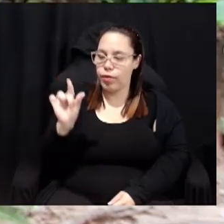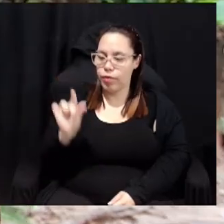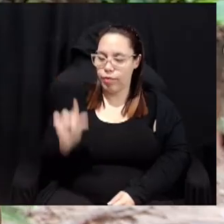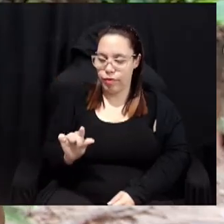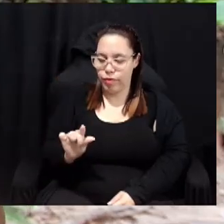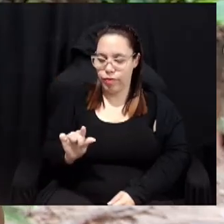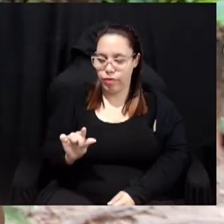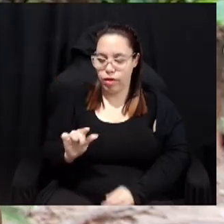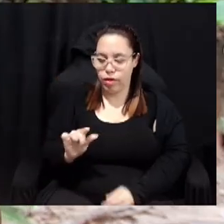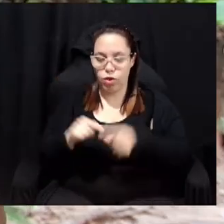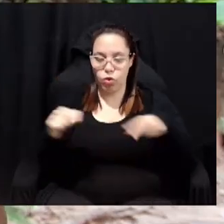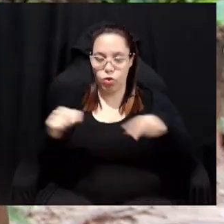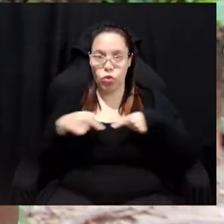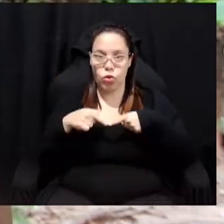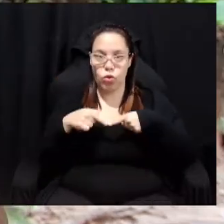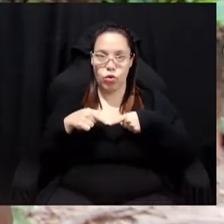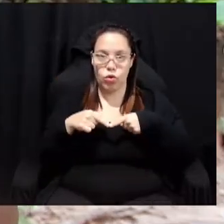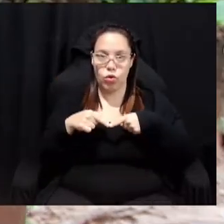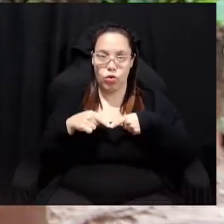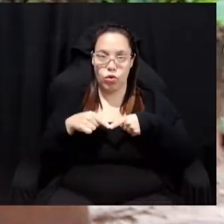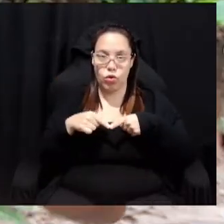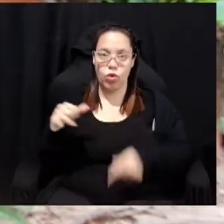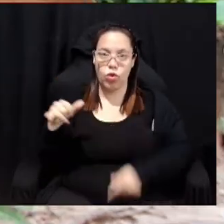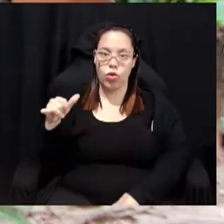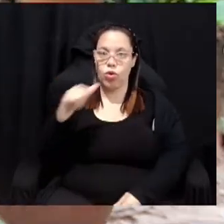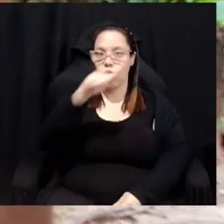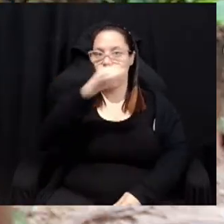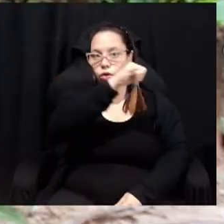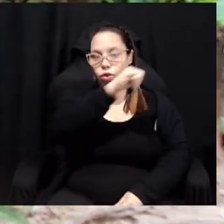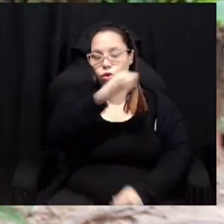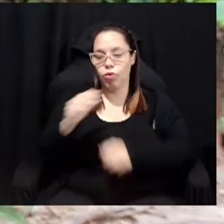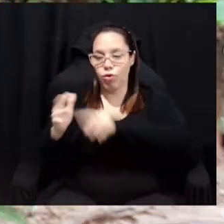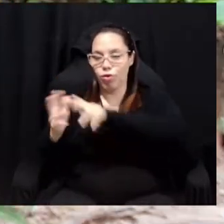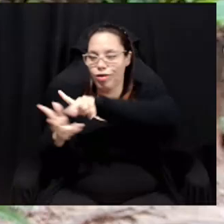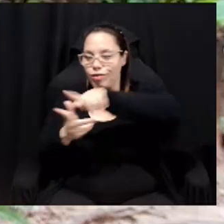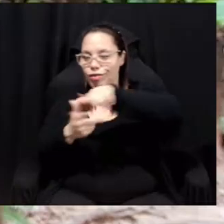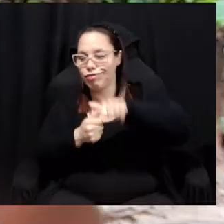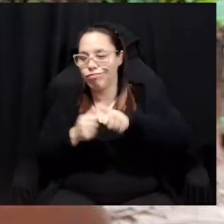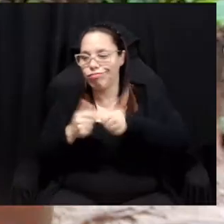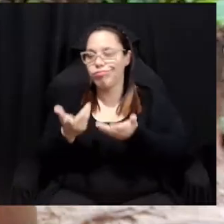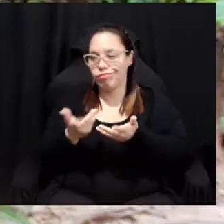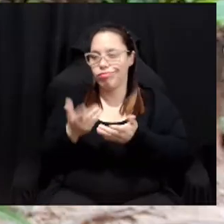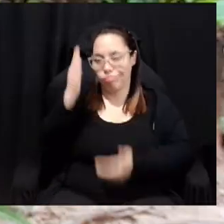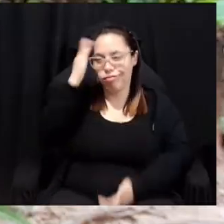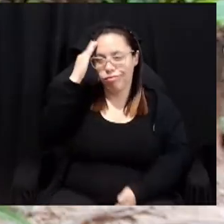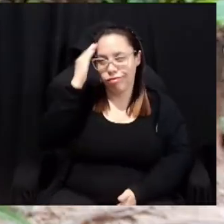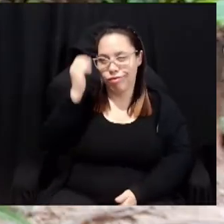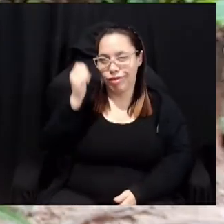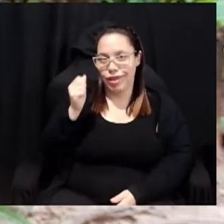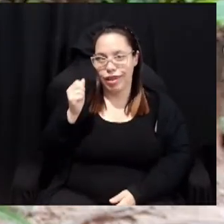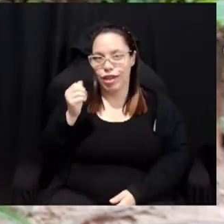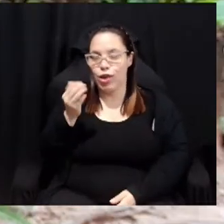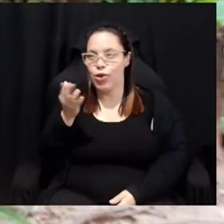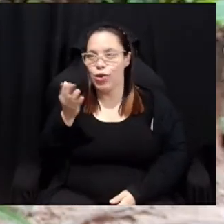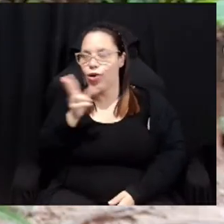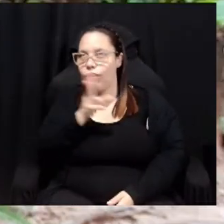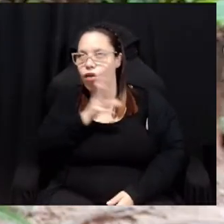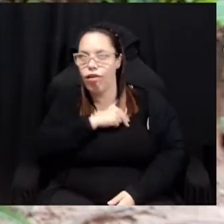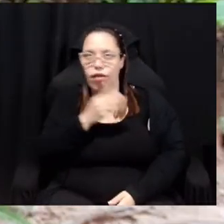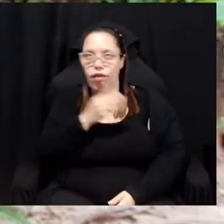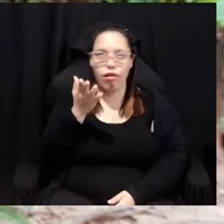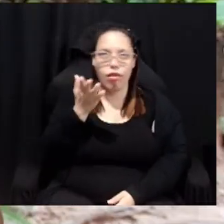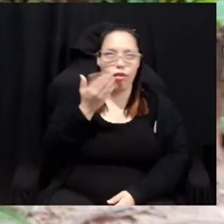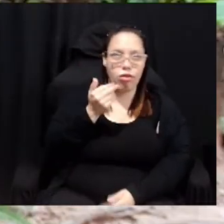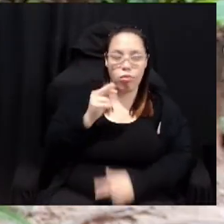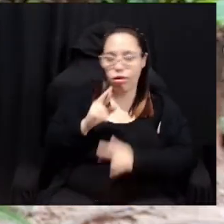que o bilhete do voo para eles ir para aquelas nações. Então eles se sentiam tão... tô comendo um prato internacional, né? Para quem não tem nada,